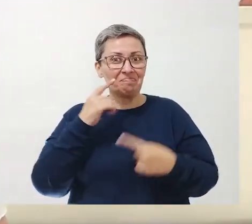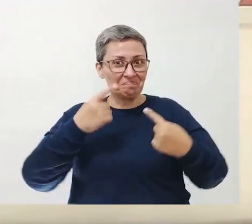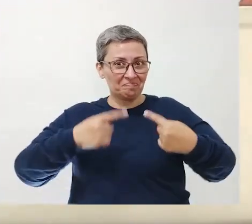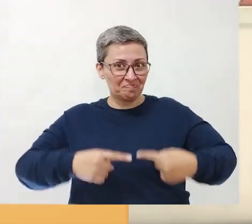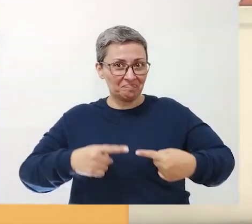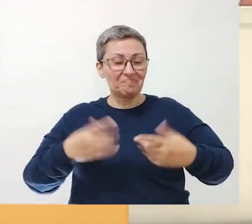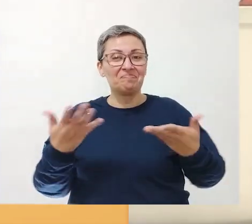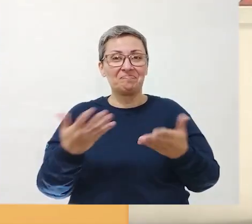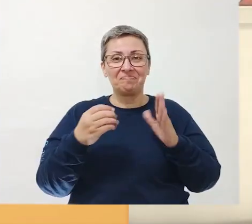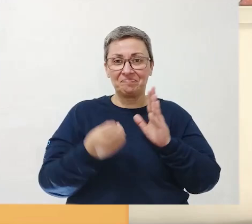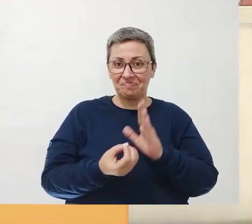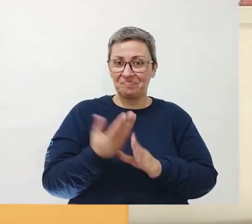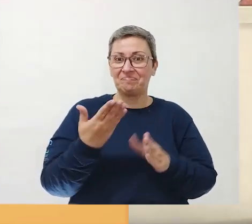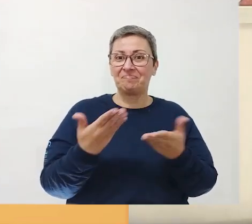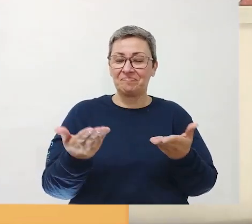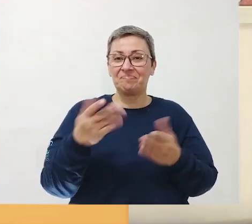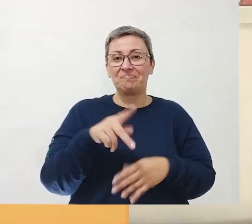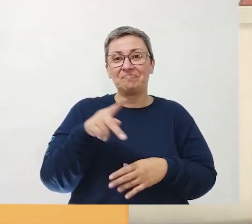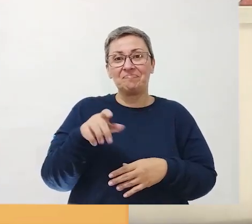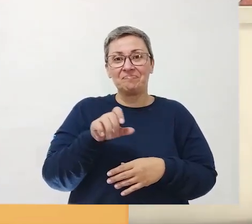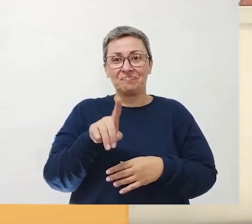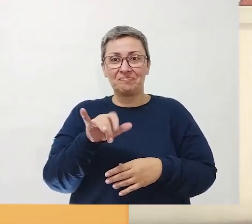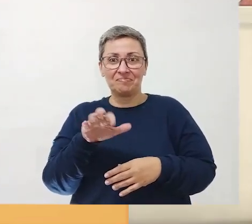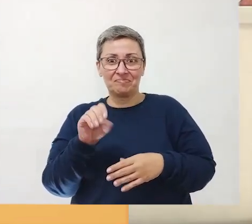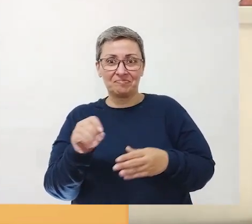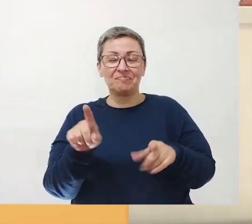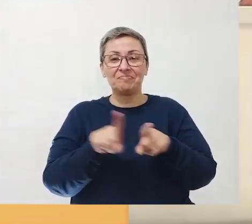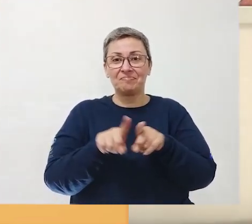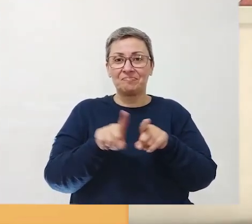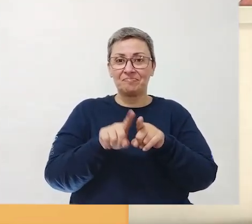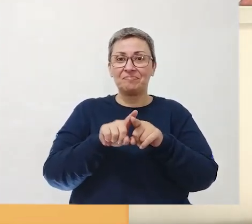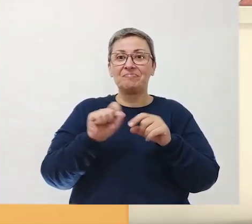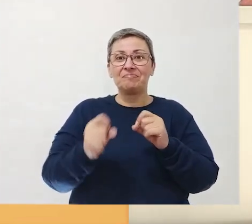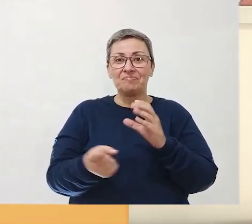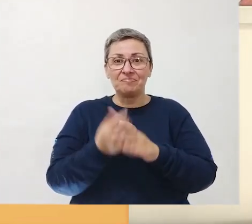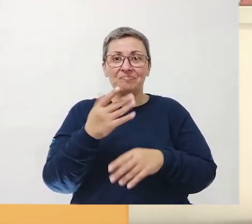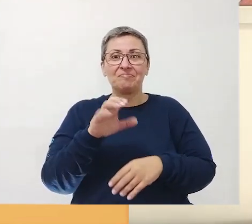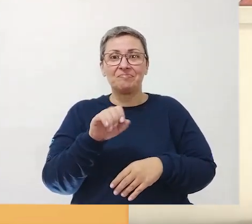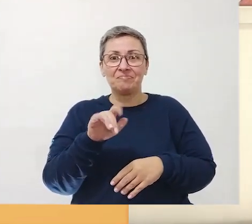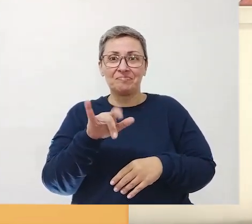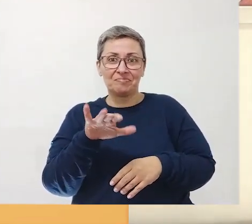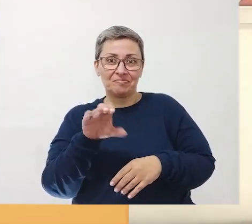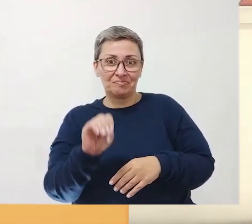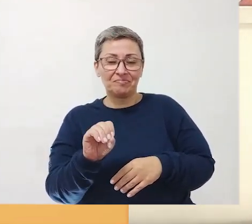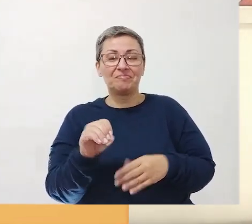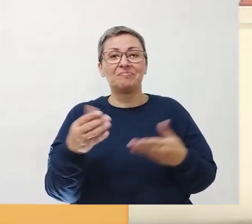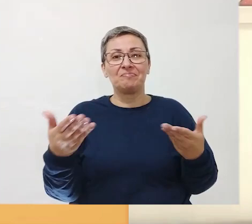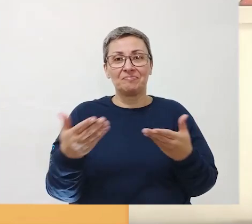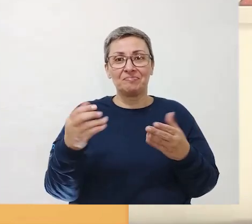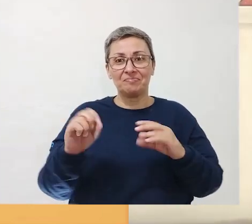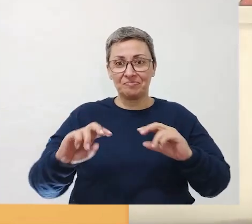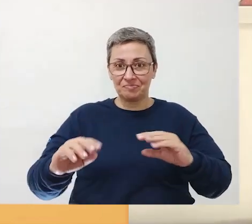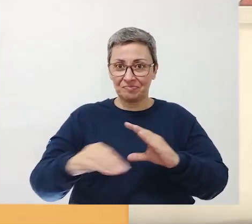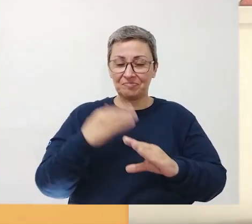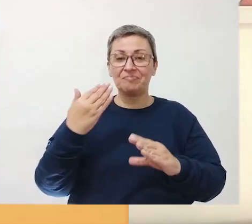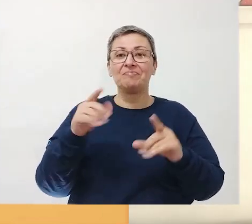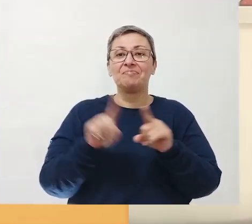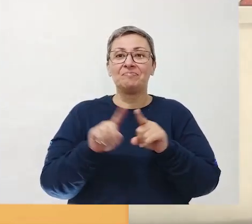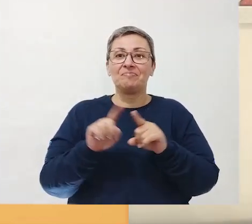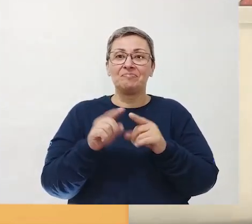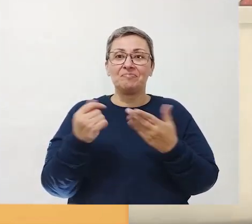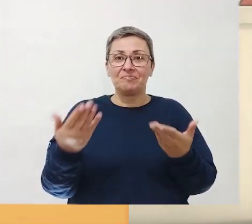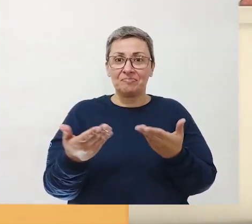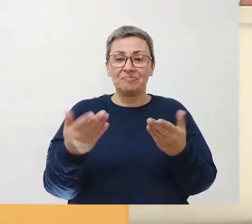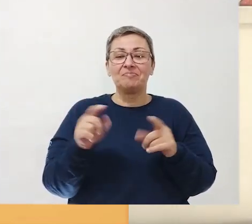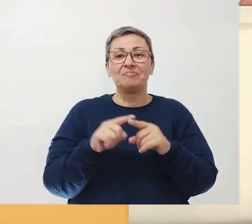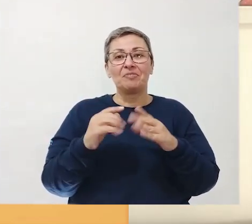professor Adriano. Vocês também podem produzir um acróstico e nos enviar. Assim, vocês ultrapassam essa barreira